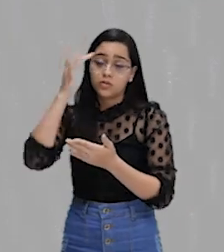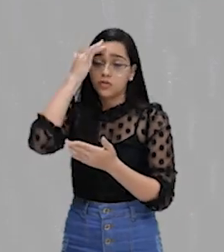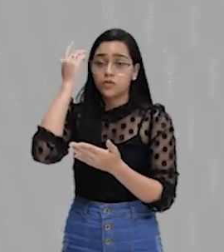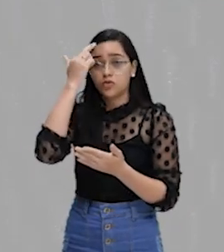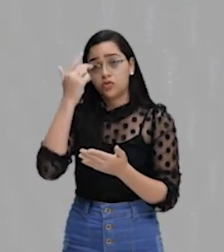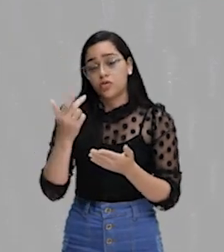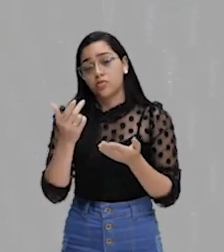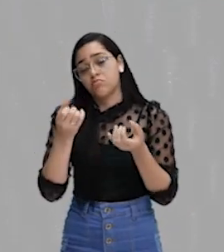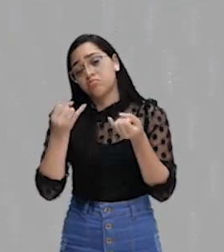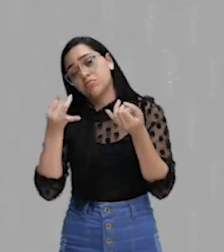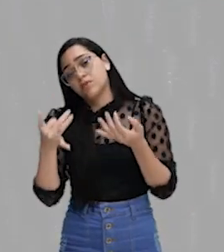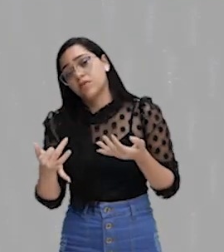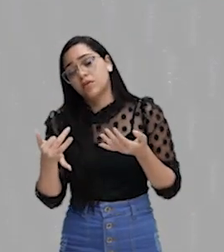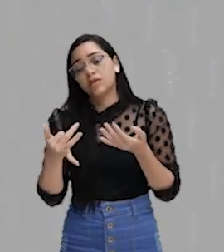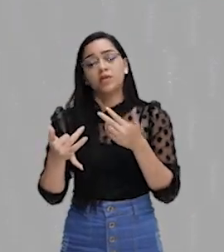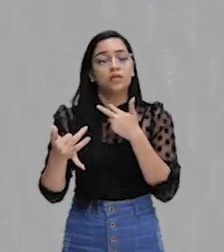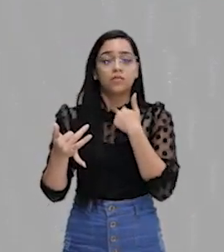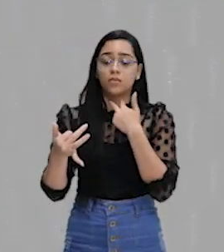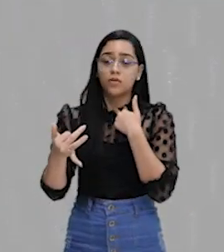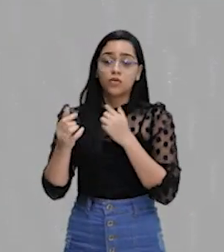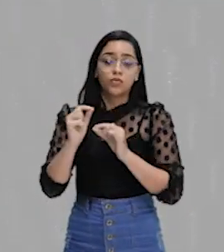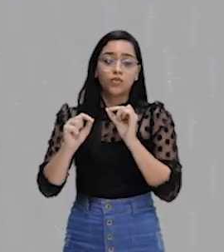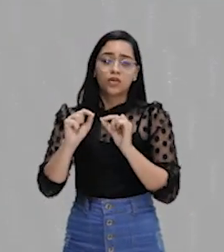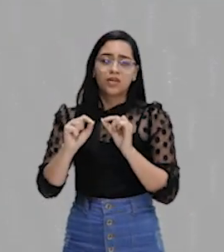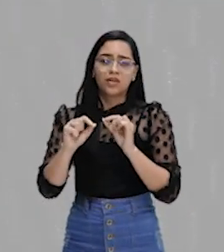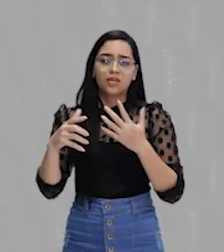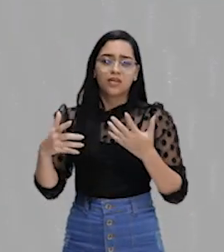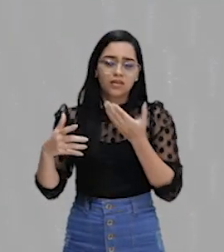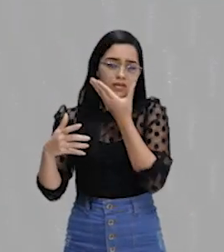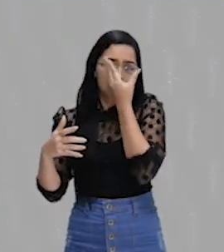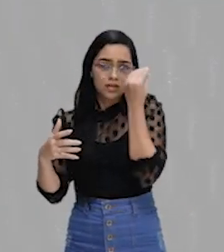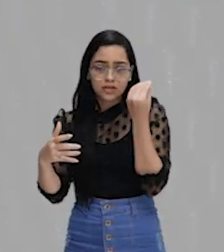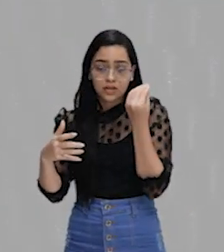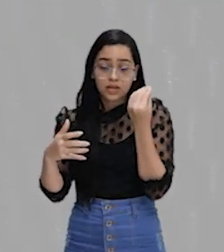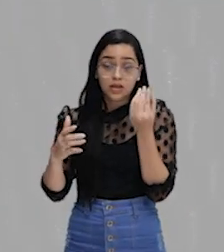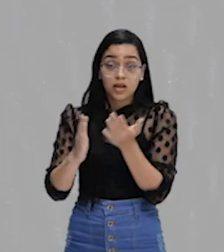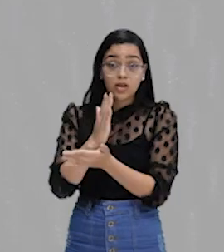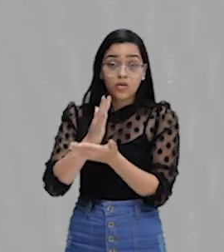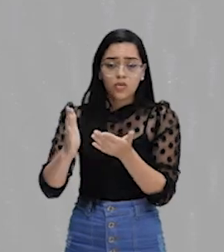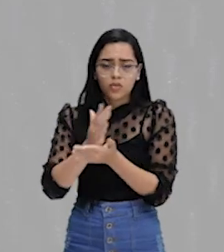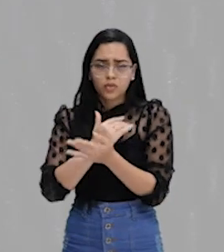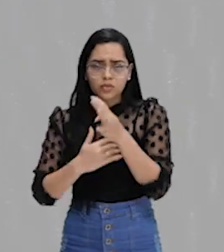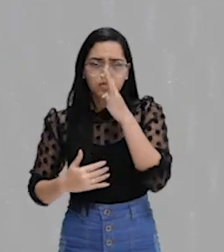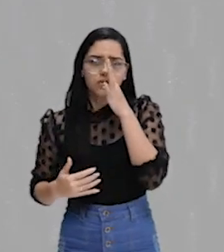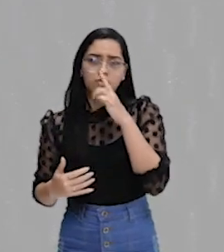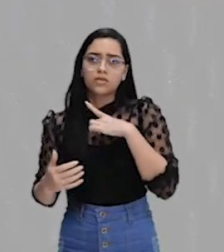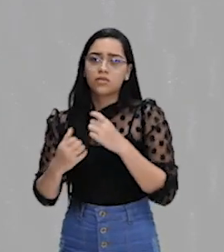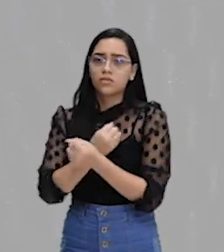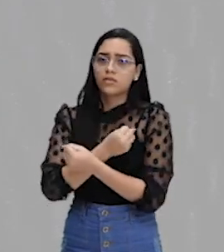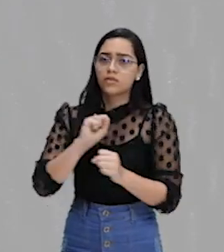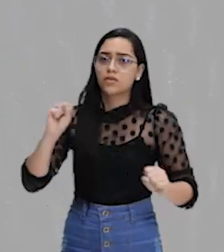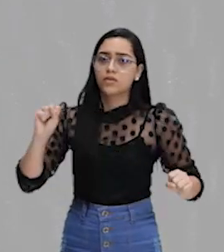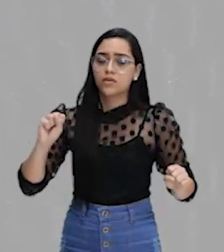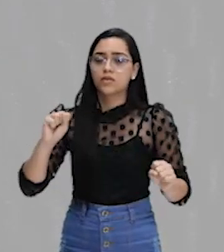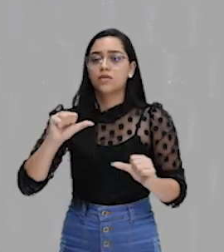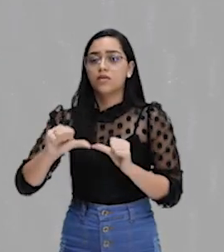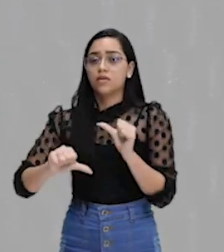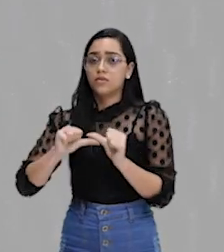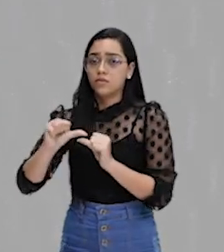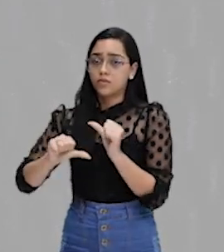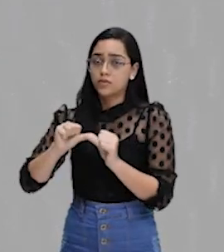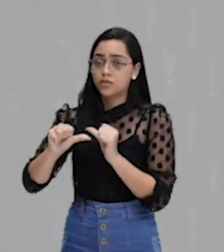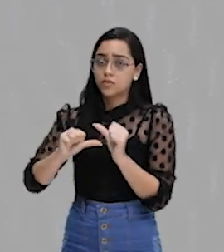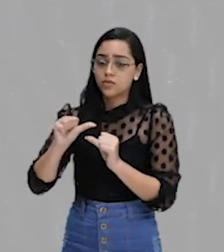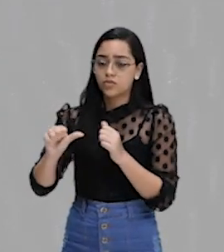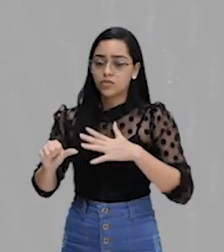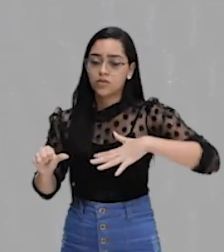E não podemos deixar de observar, nessas considerações gerais, que uma das grandes transformações no